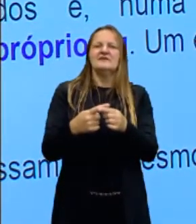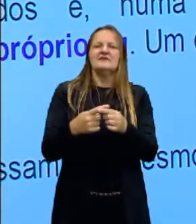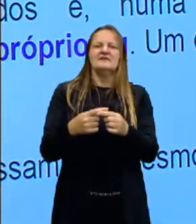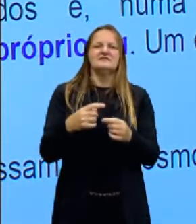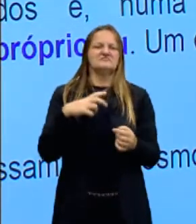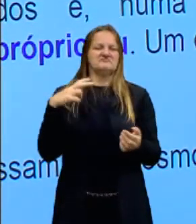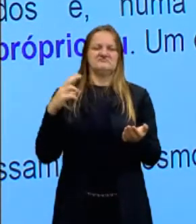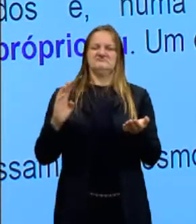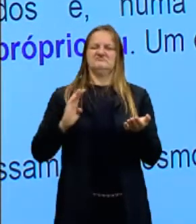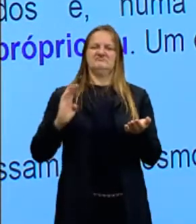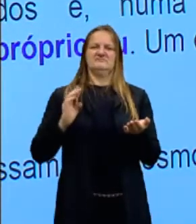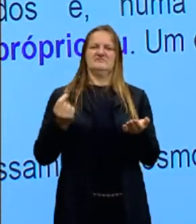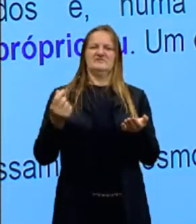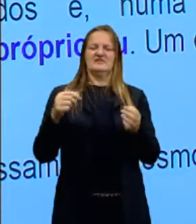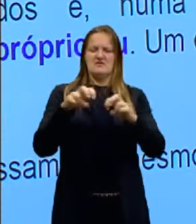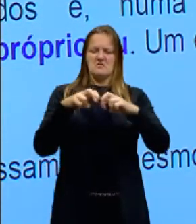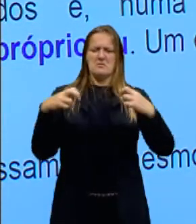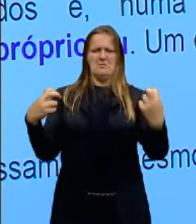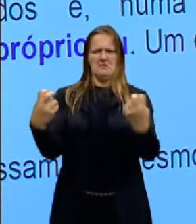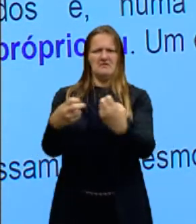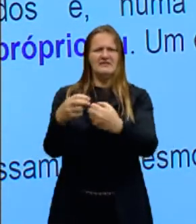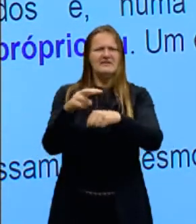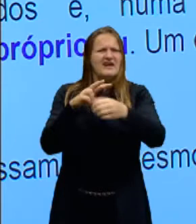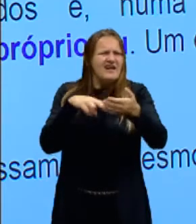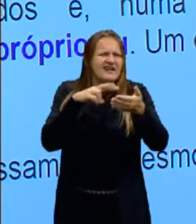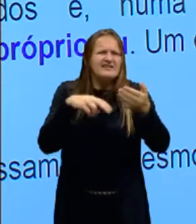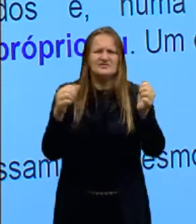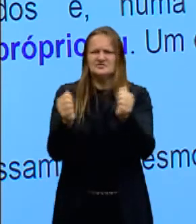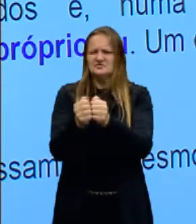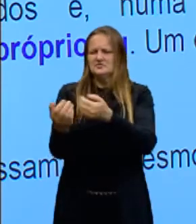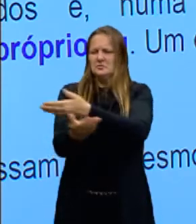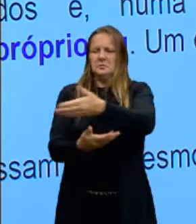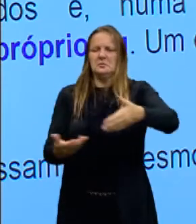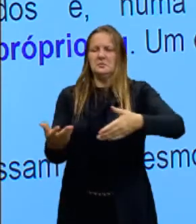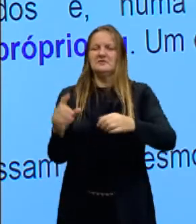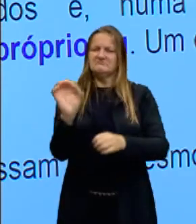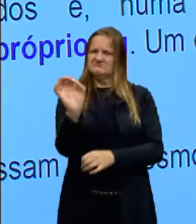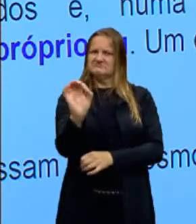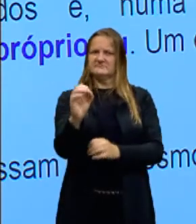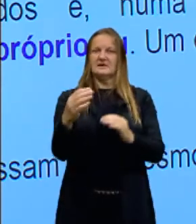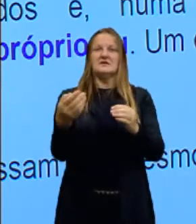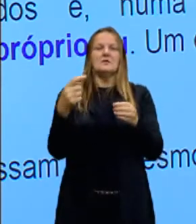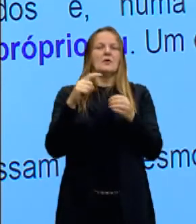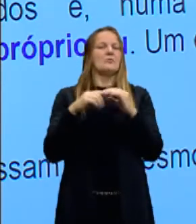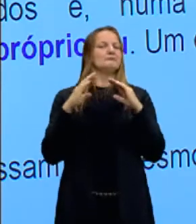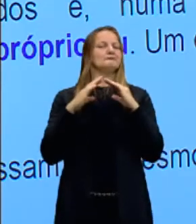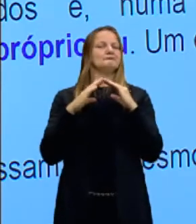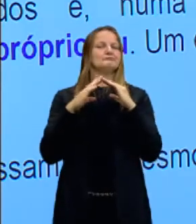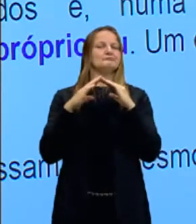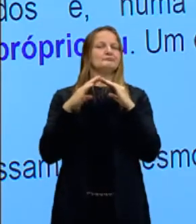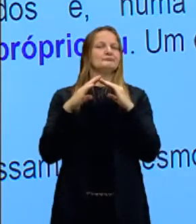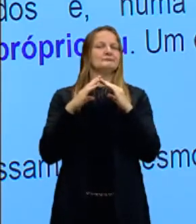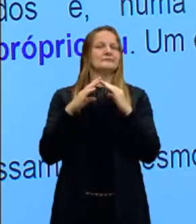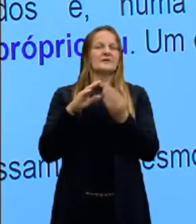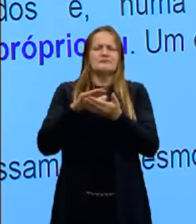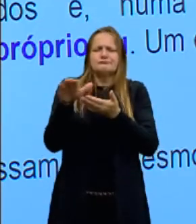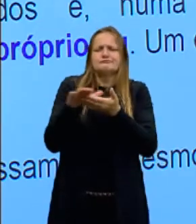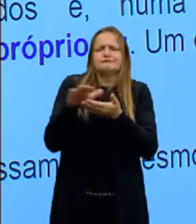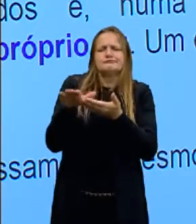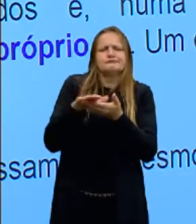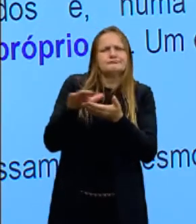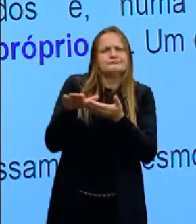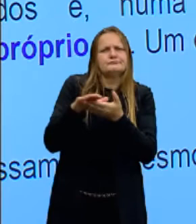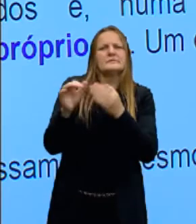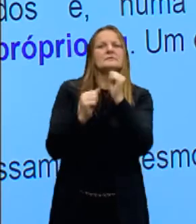mas ele não precisa mais em rodas de leitura por exemplo ele pode ficar em casa né e o livro está sendo processado dentro da indústria